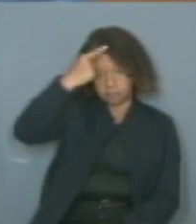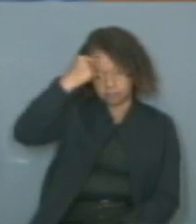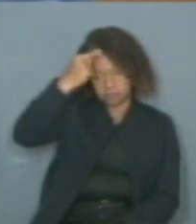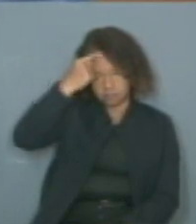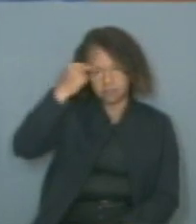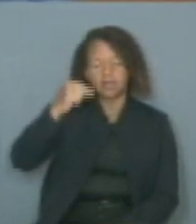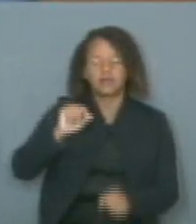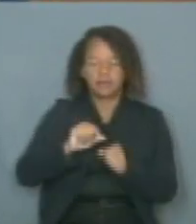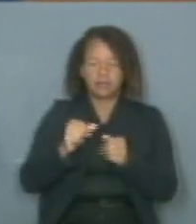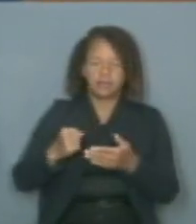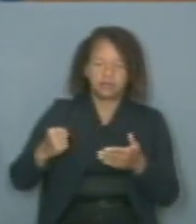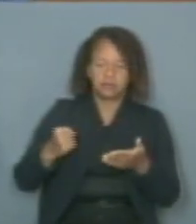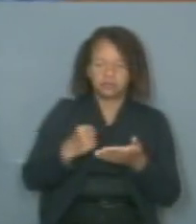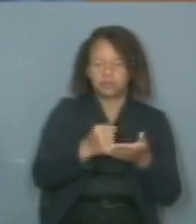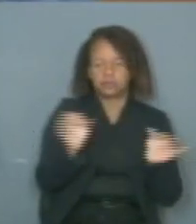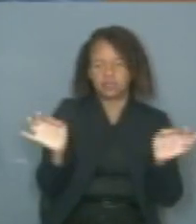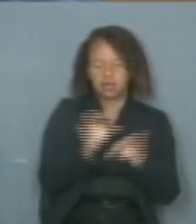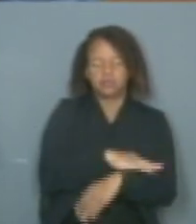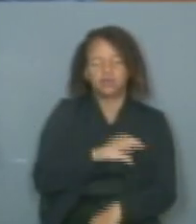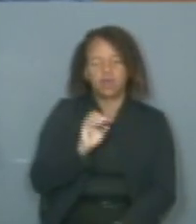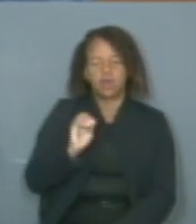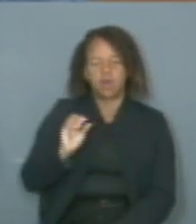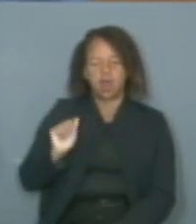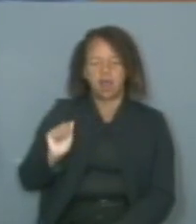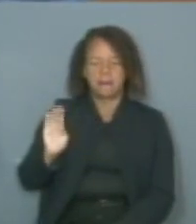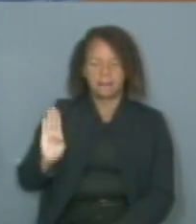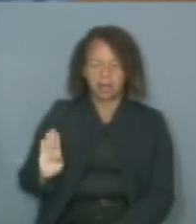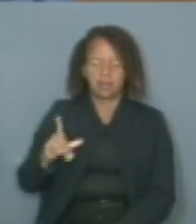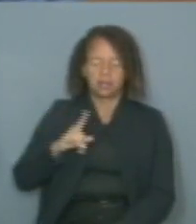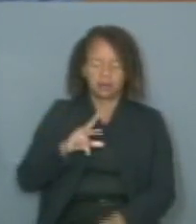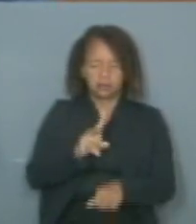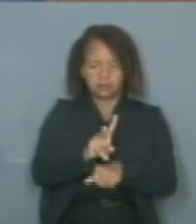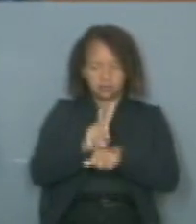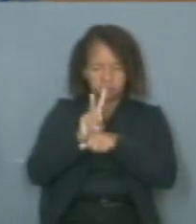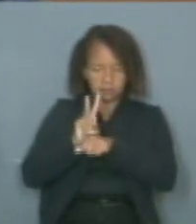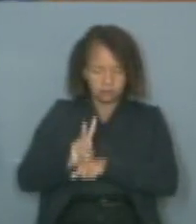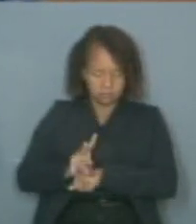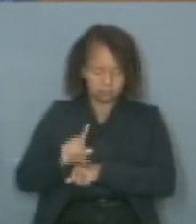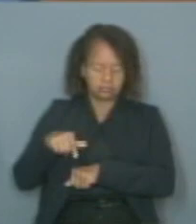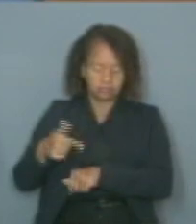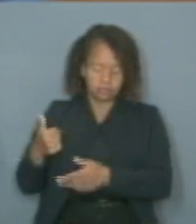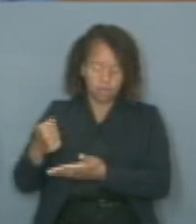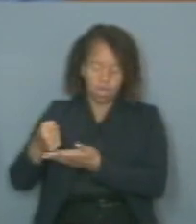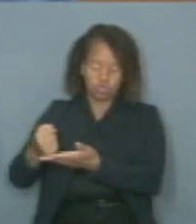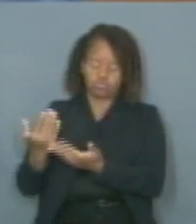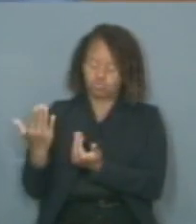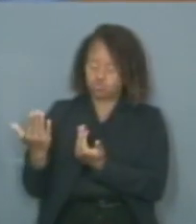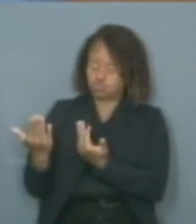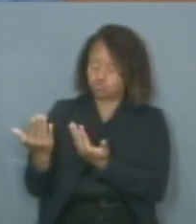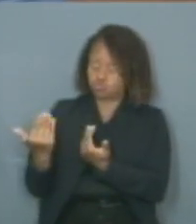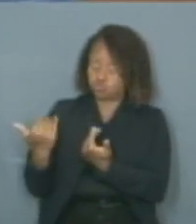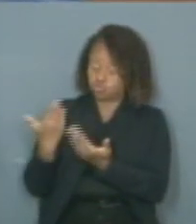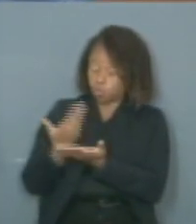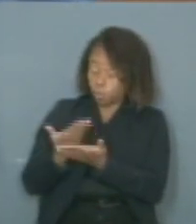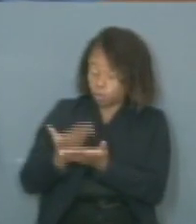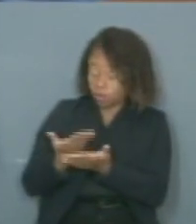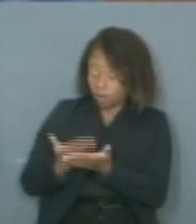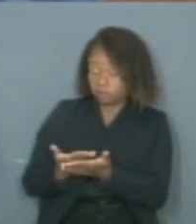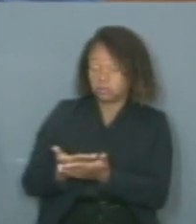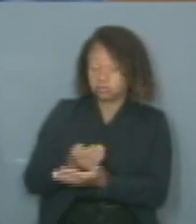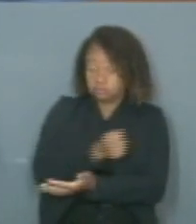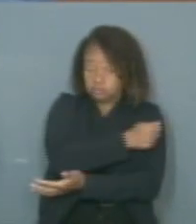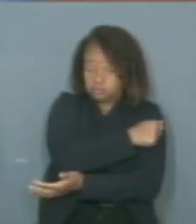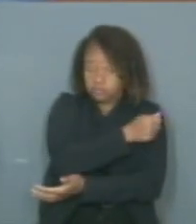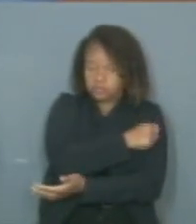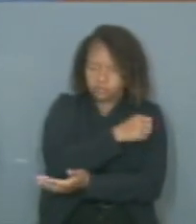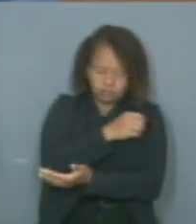suporte dos alunos que terminam a OAB e possa ter essa linha de crédito que ajude esses estudantes a poder realmente dar